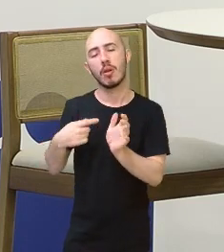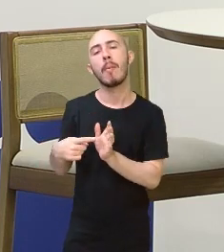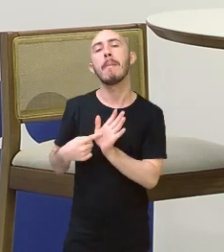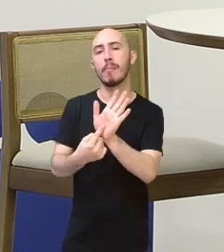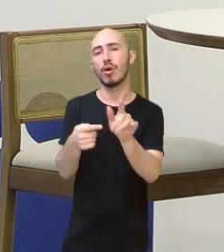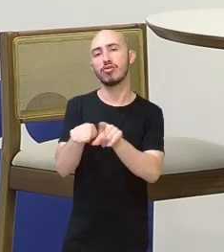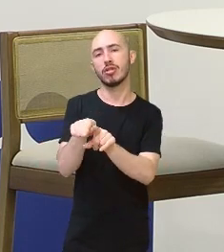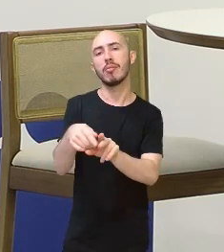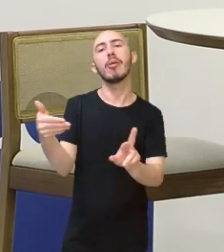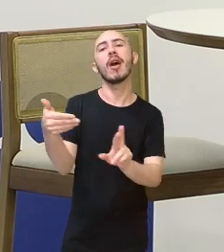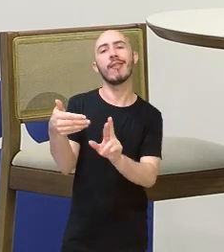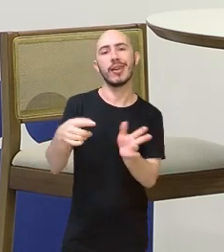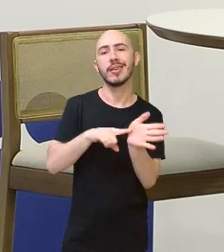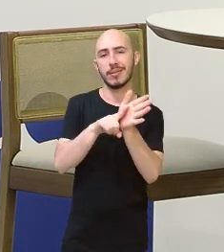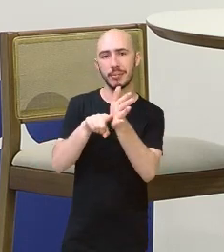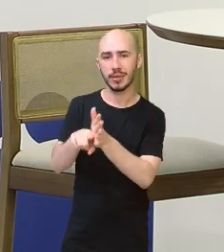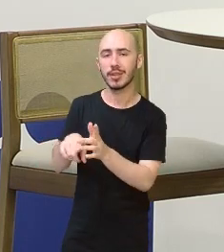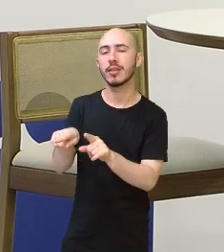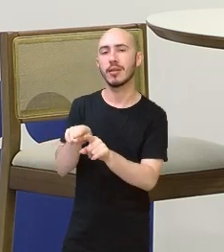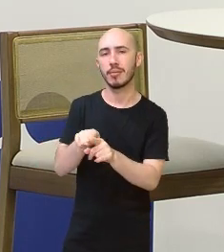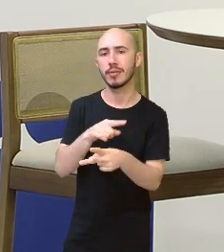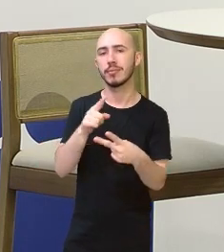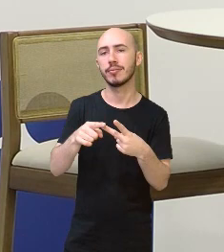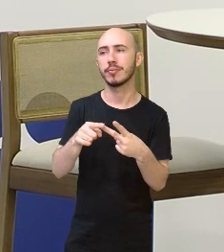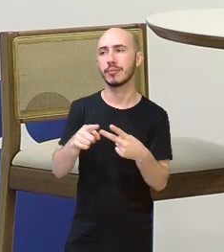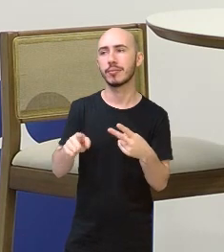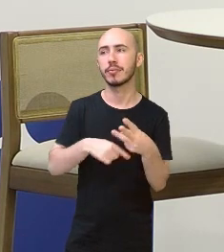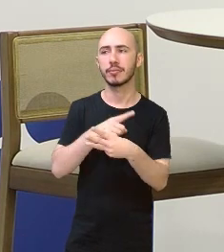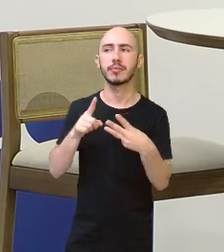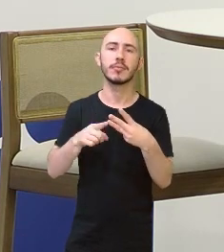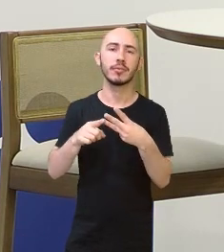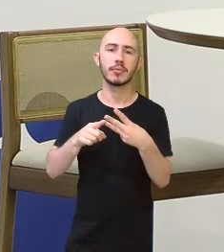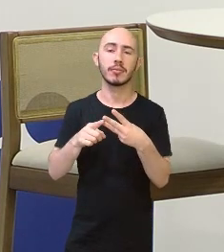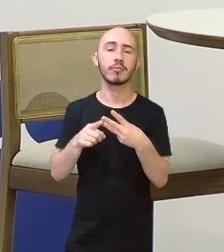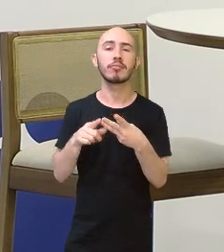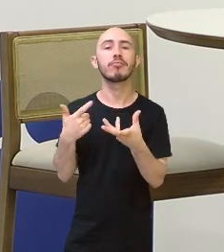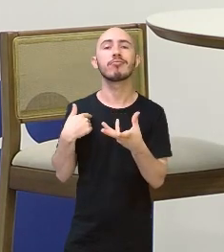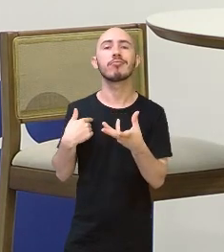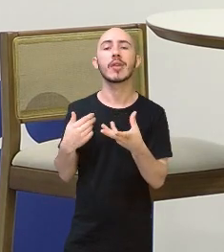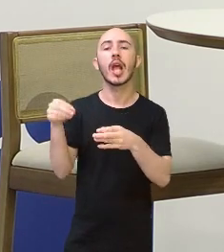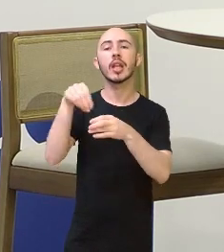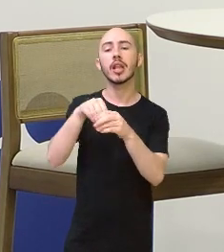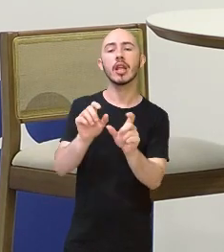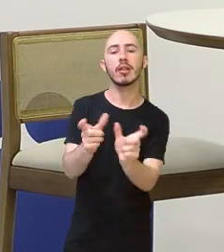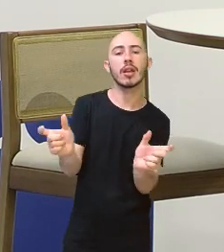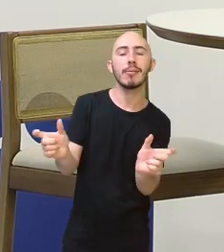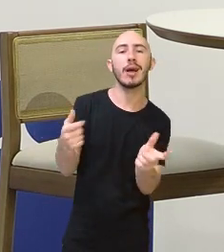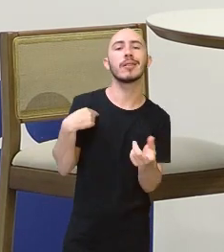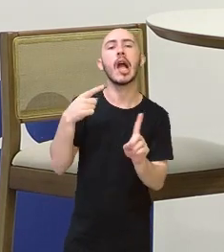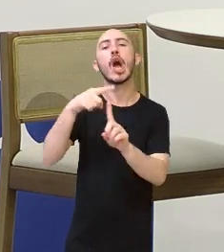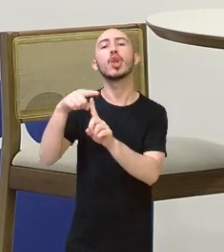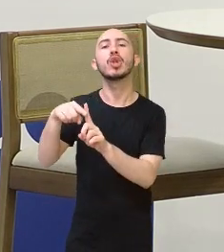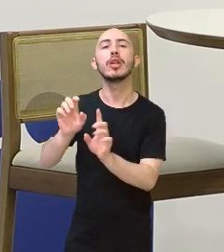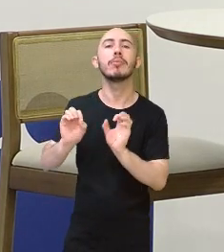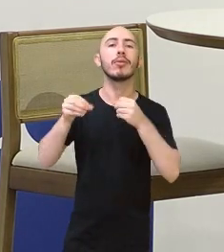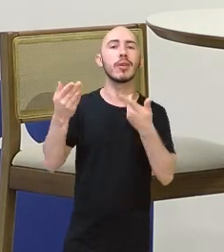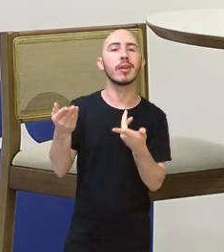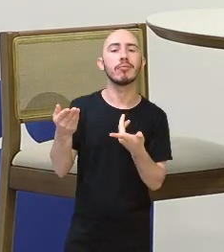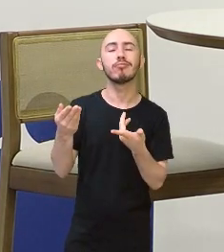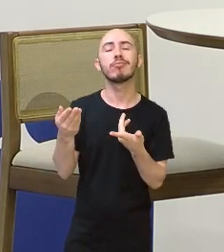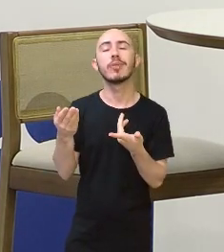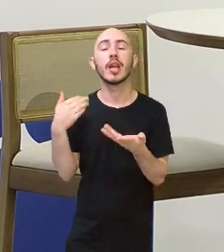que eles conseguiram aqueles significados. Classificações gramaticais é aquilo que eu disse, se é um verbo, se é um substantivo, se é